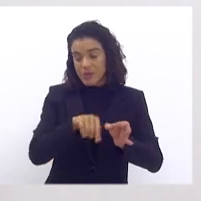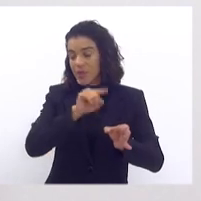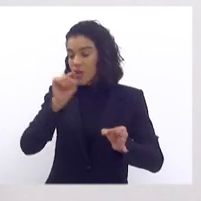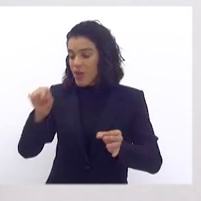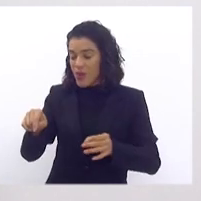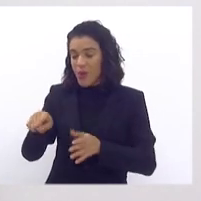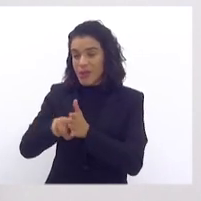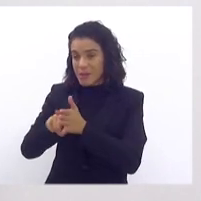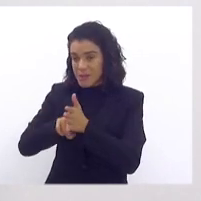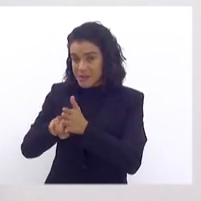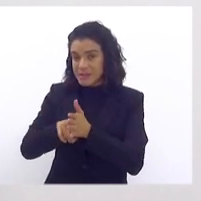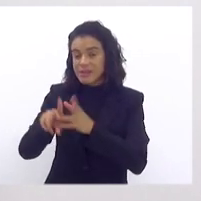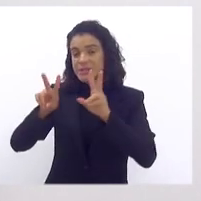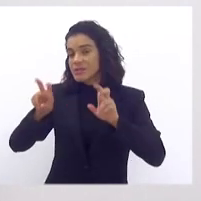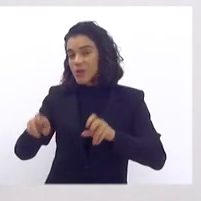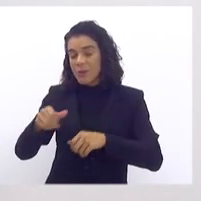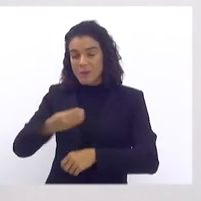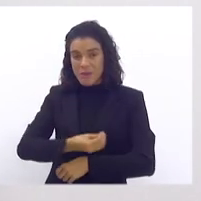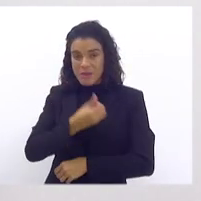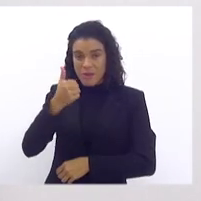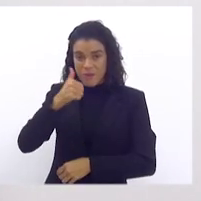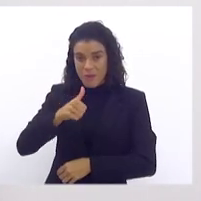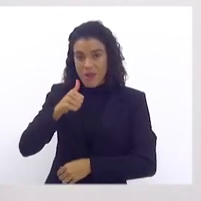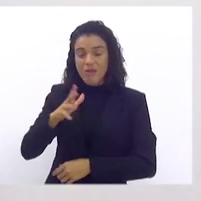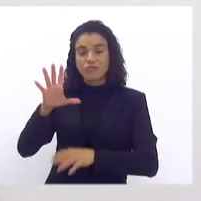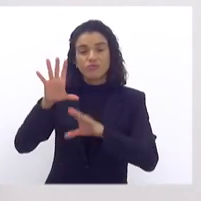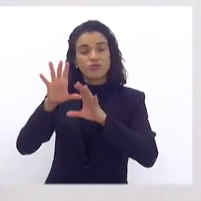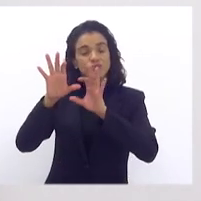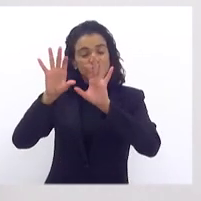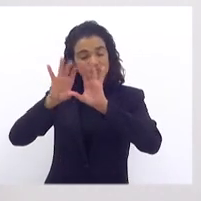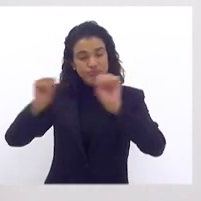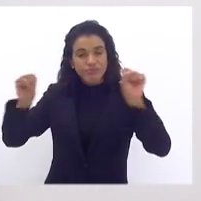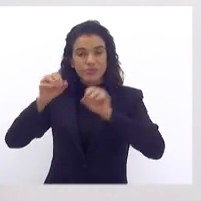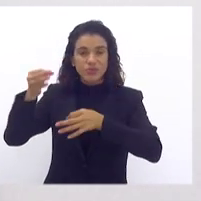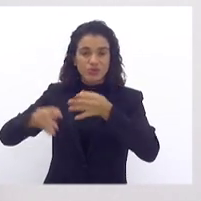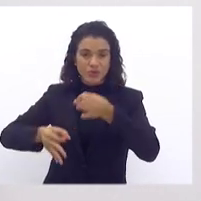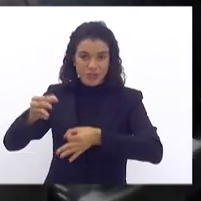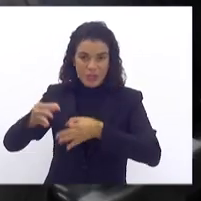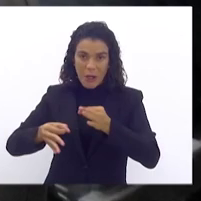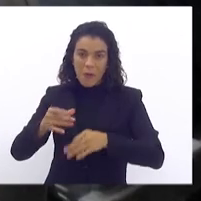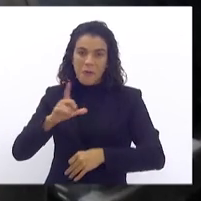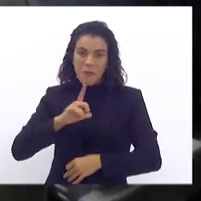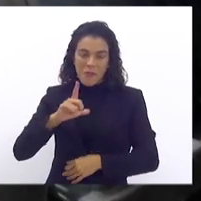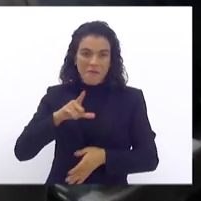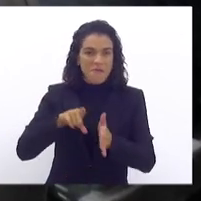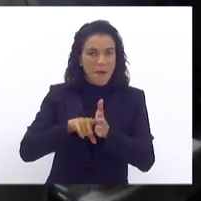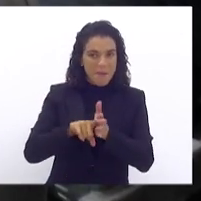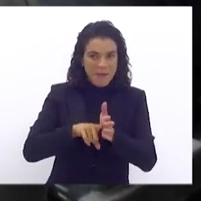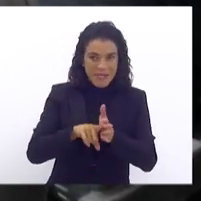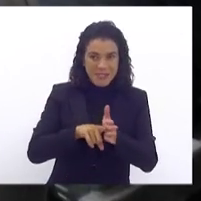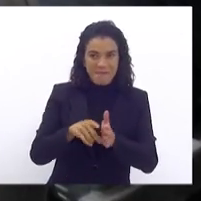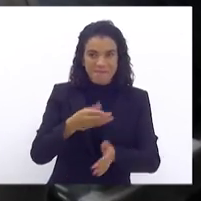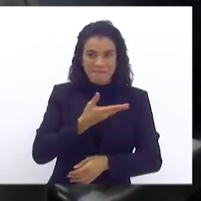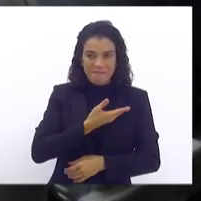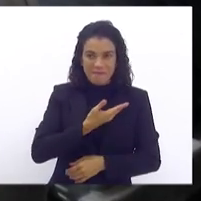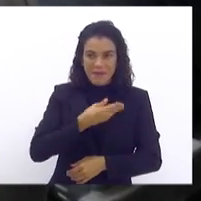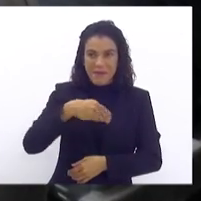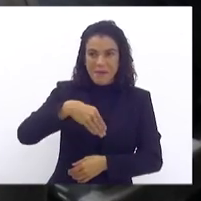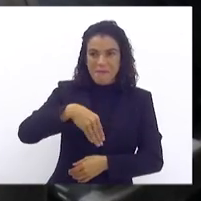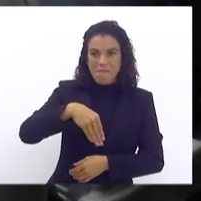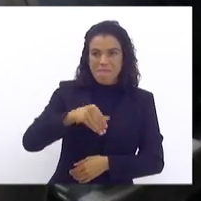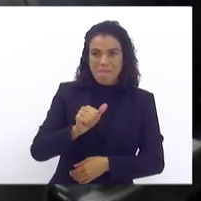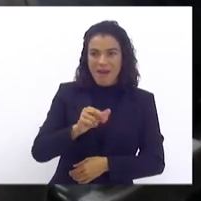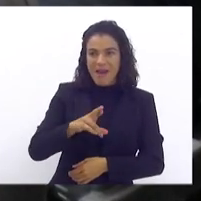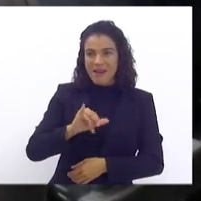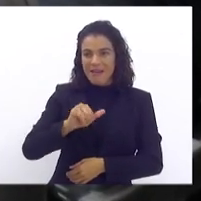sobre a participação das mulheres no Poder Judiciário de uma forma geral, que deu, inclusive, uma das pesquisas da colega Mariana Yoshida,